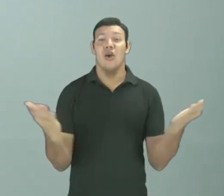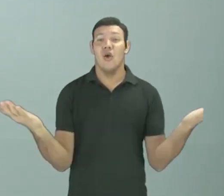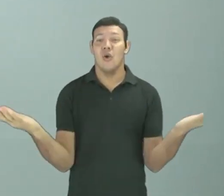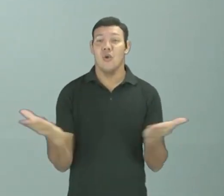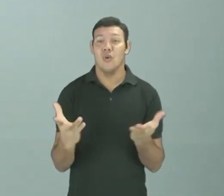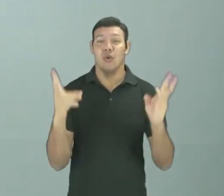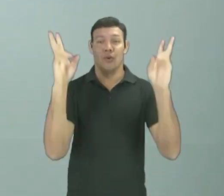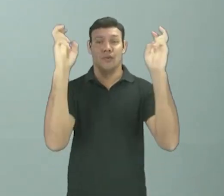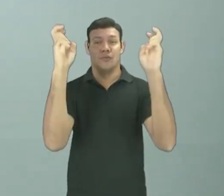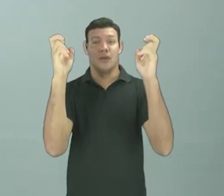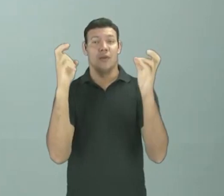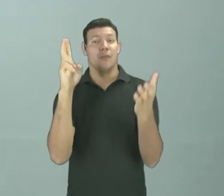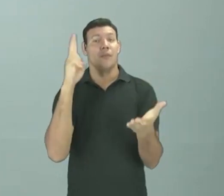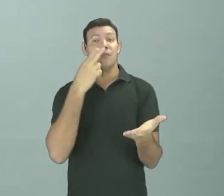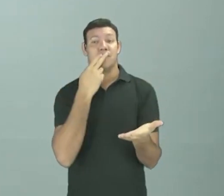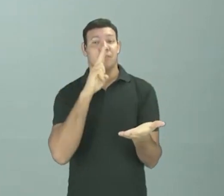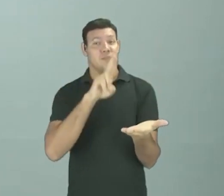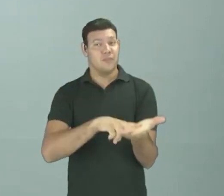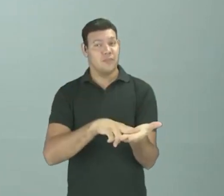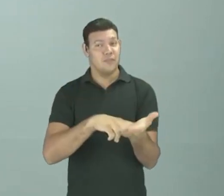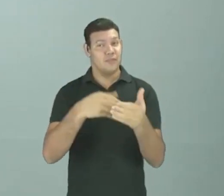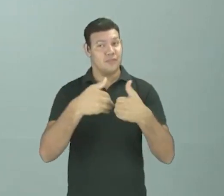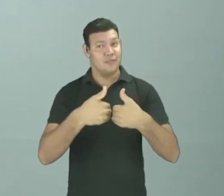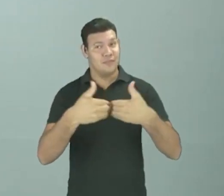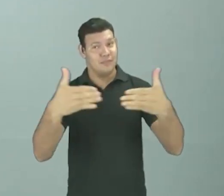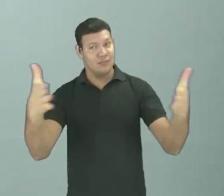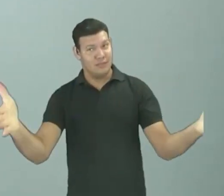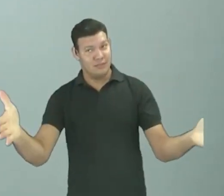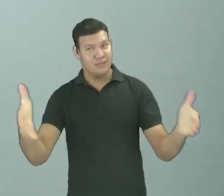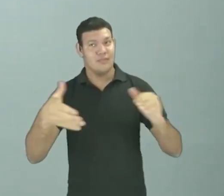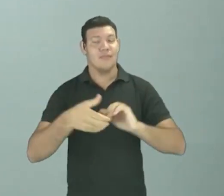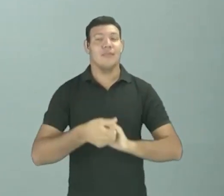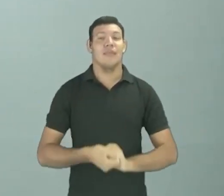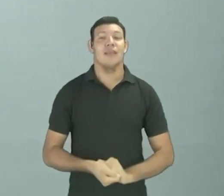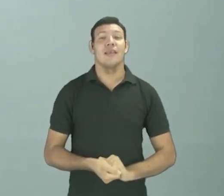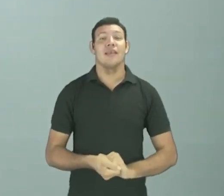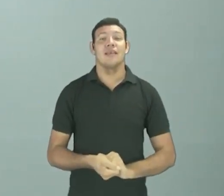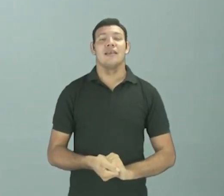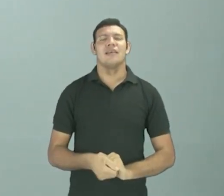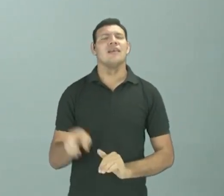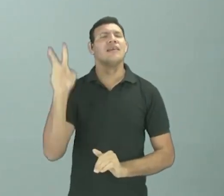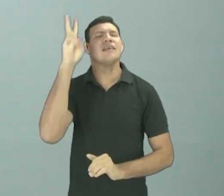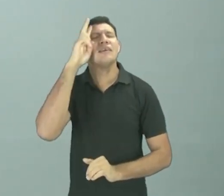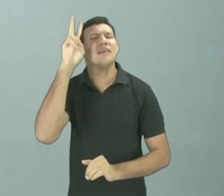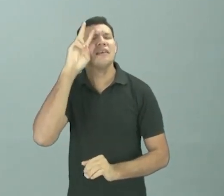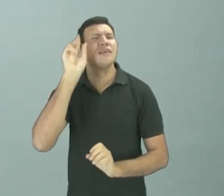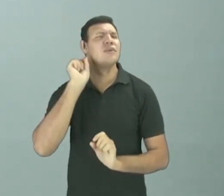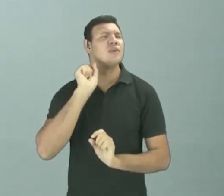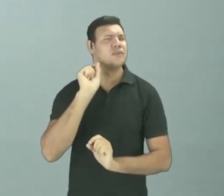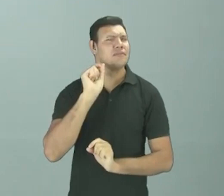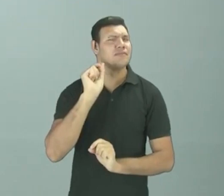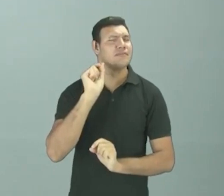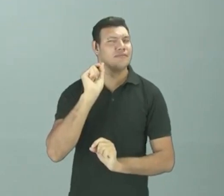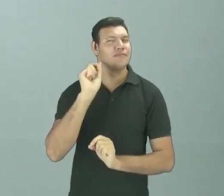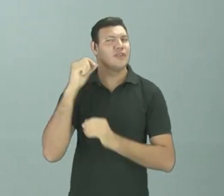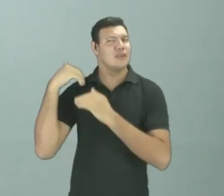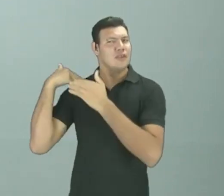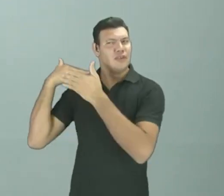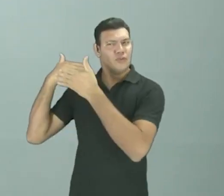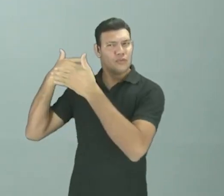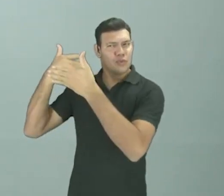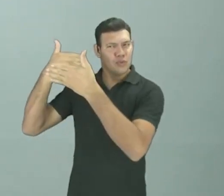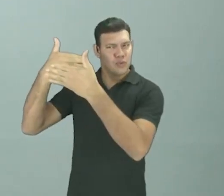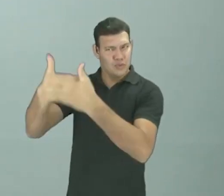carta aberta. E, em primeiro lugar, vamos relembrar um pouco sobre essa modalidade de texto,